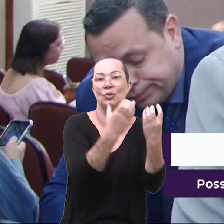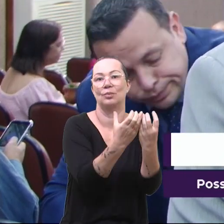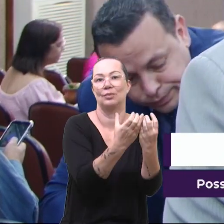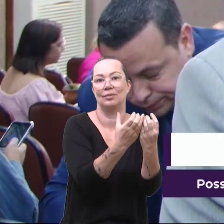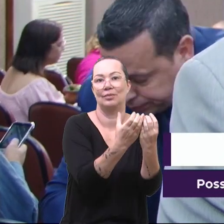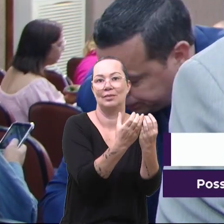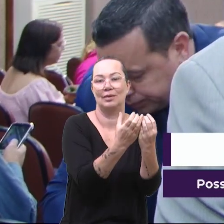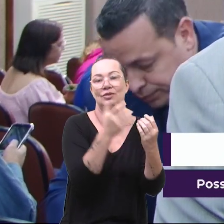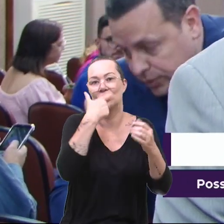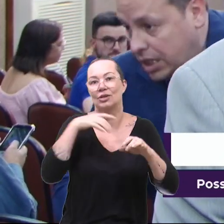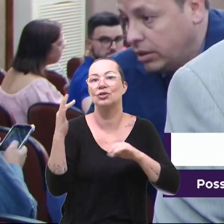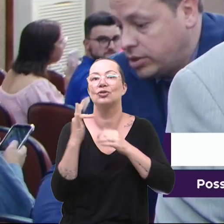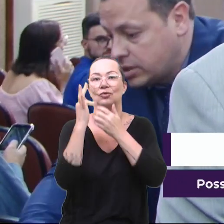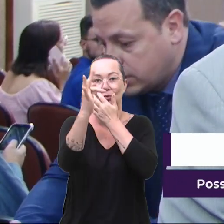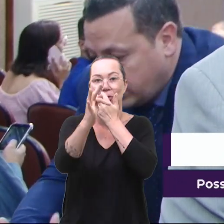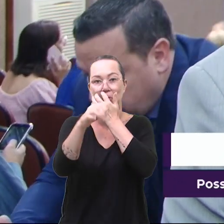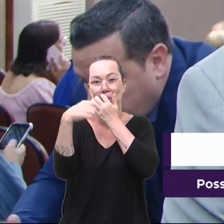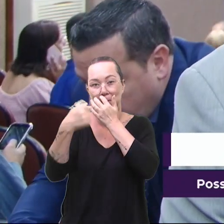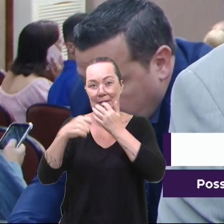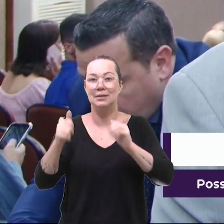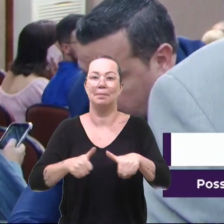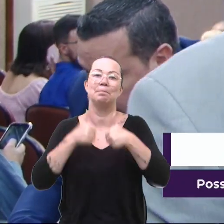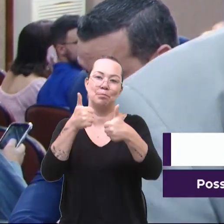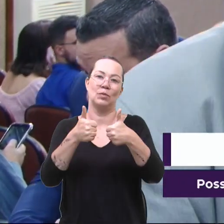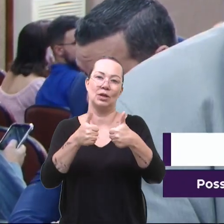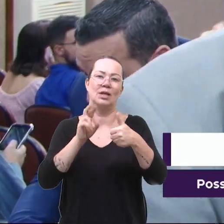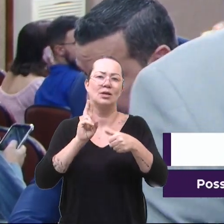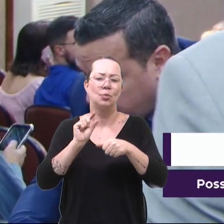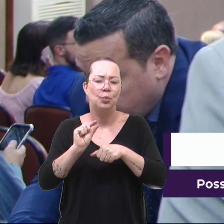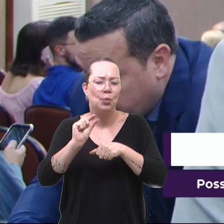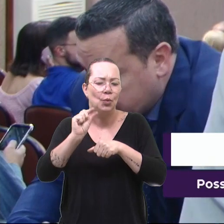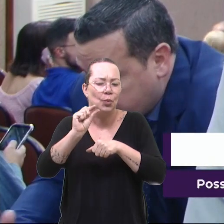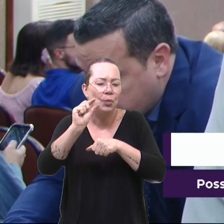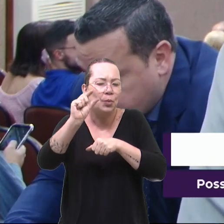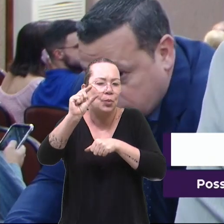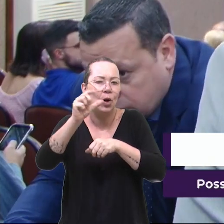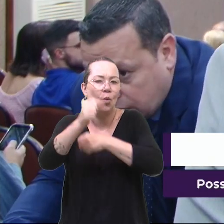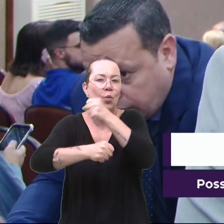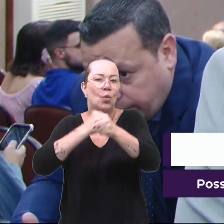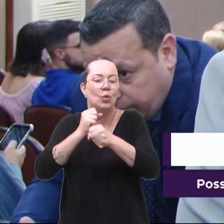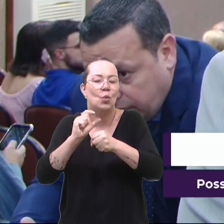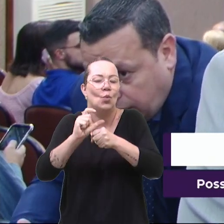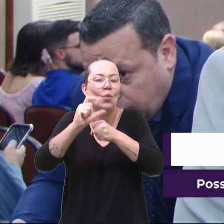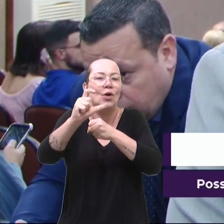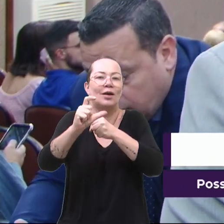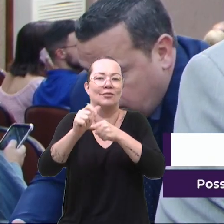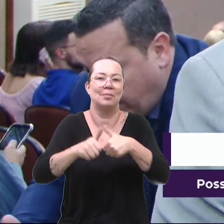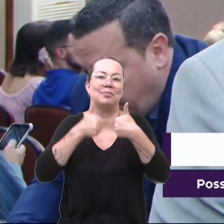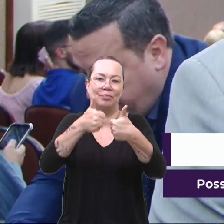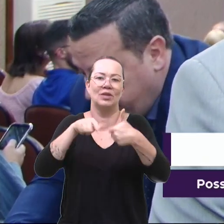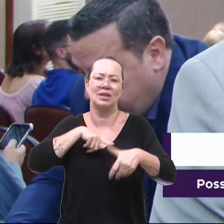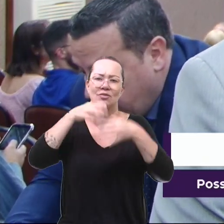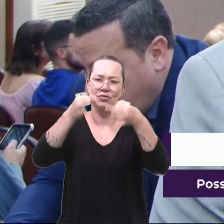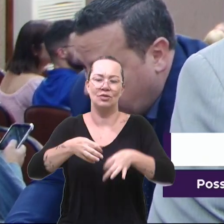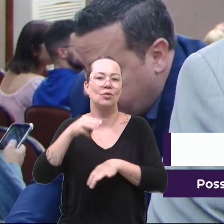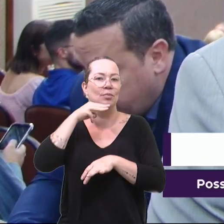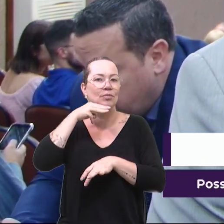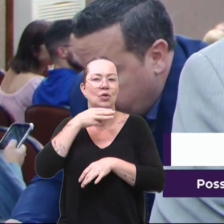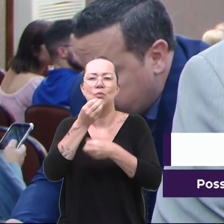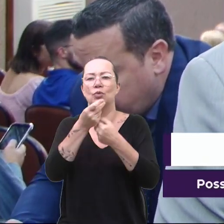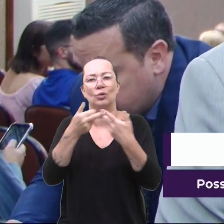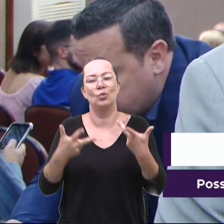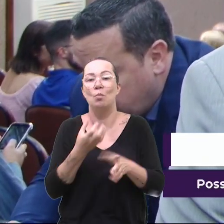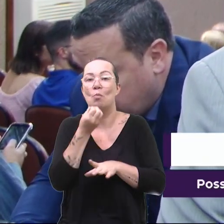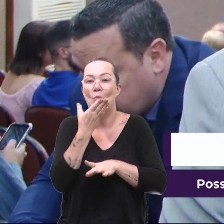ser avançado, melhorado um pouco de cada ano, e eu tenho certeza que com a Marisol muitas coisas boas virão